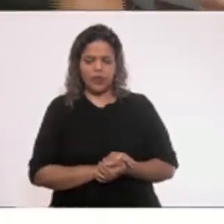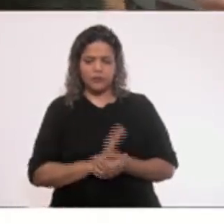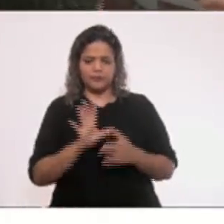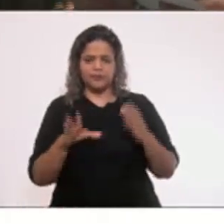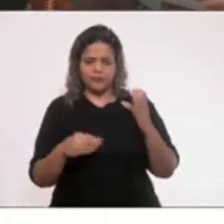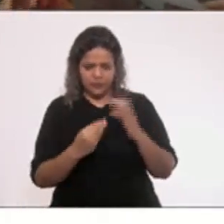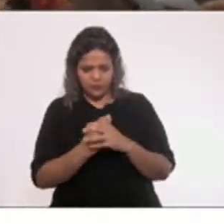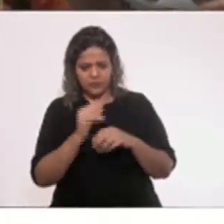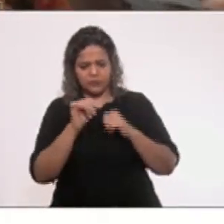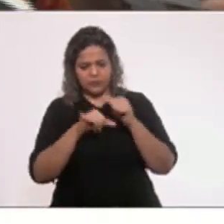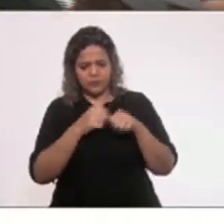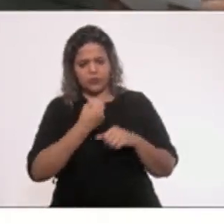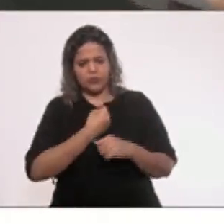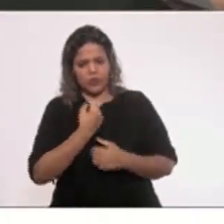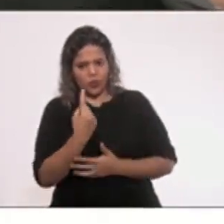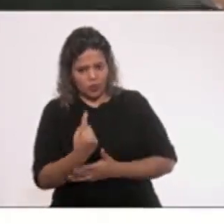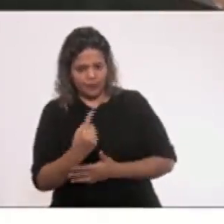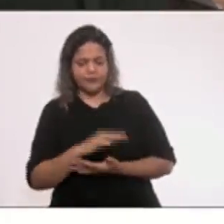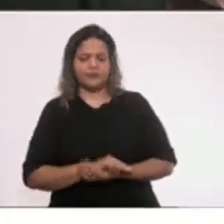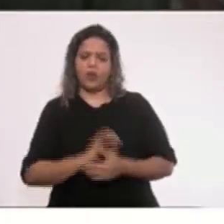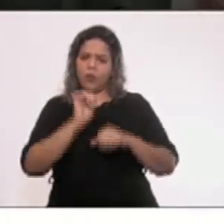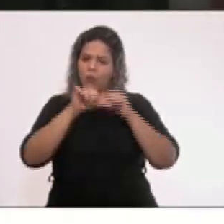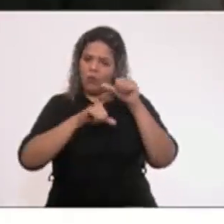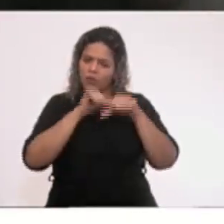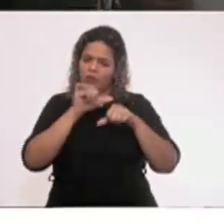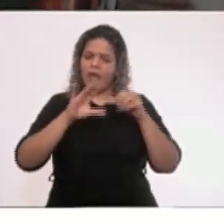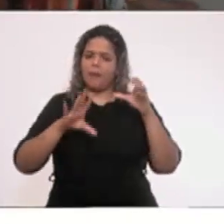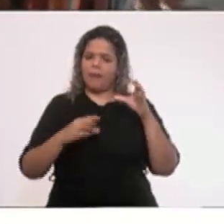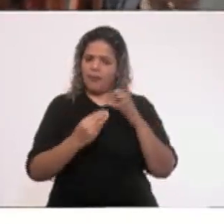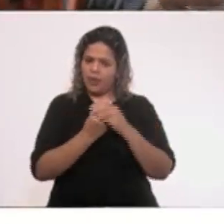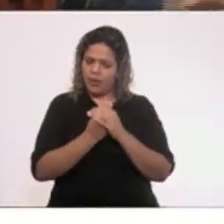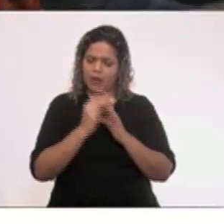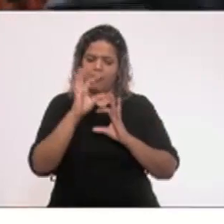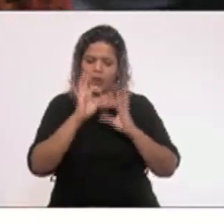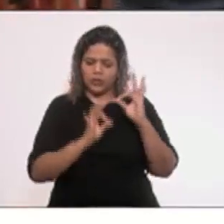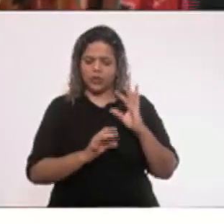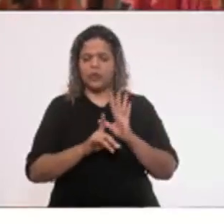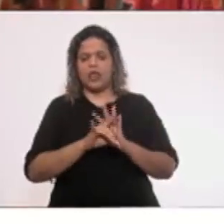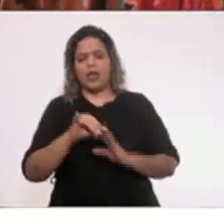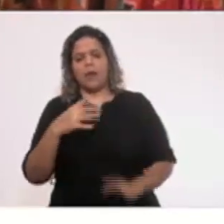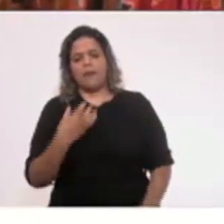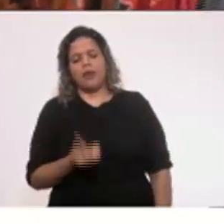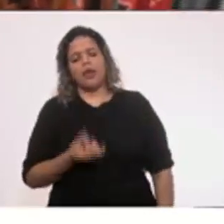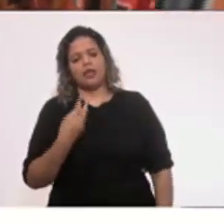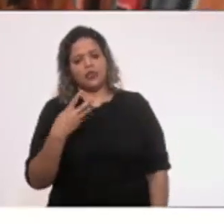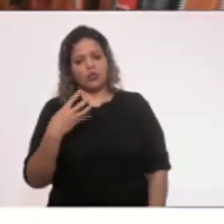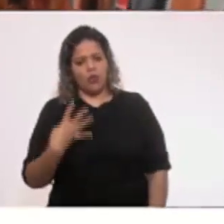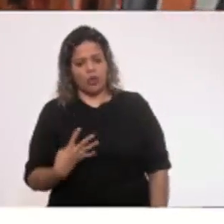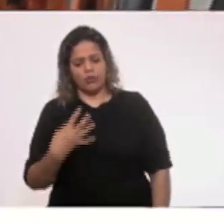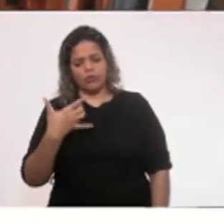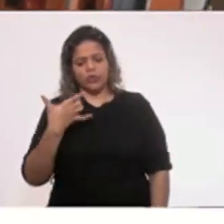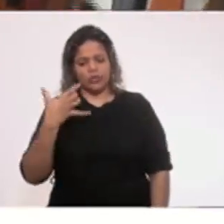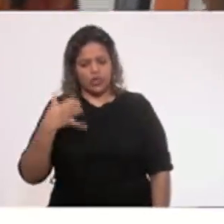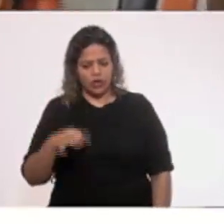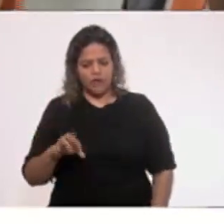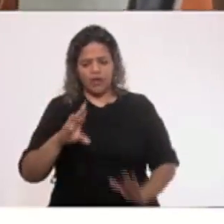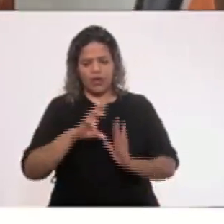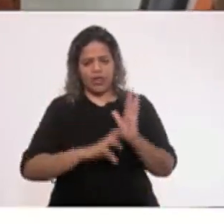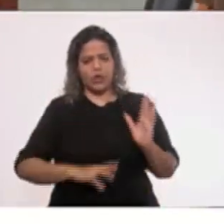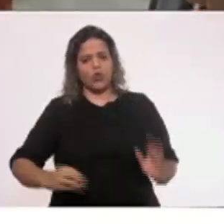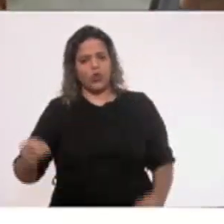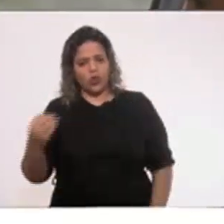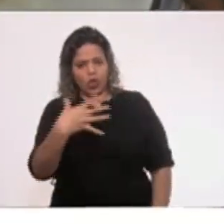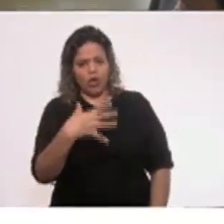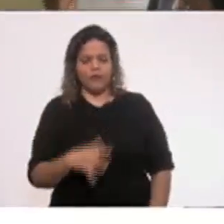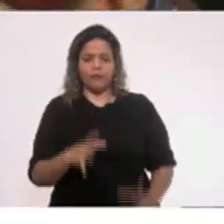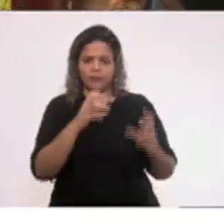Emenda modificativa número 1. Modifica-se a emenda do projeto de lei 634/2019, que passa a ter a seguinte redação: fica